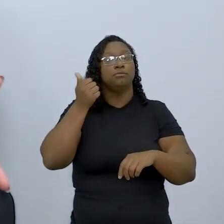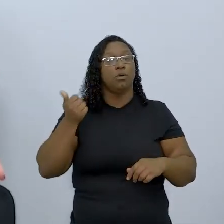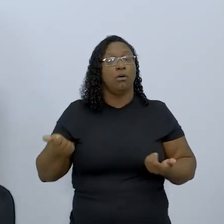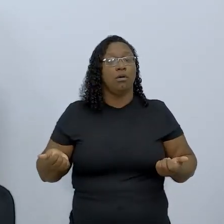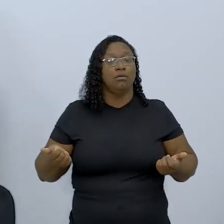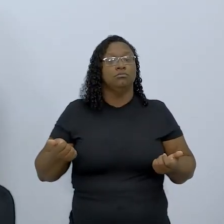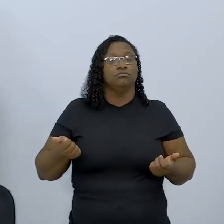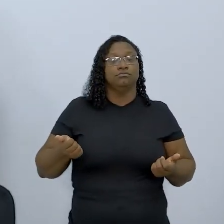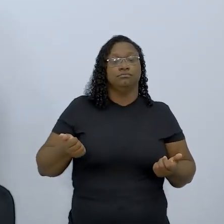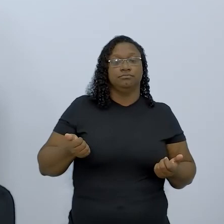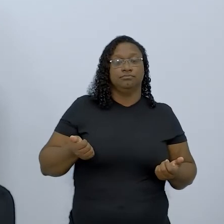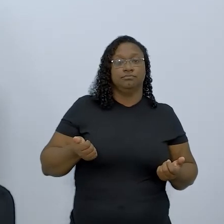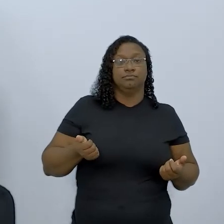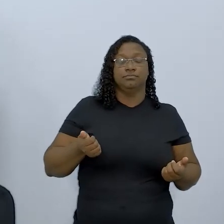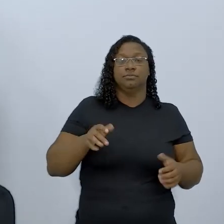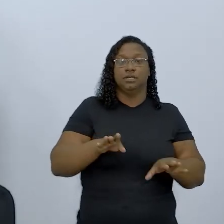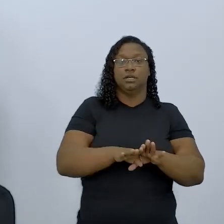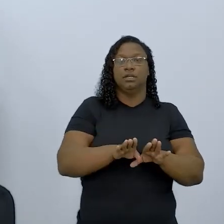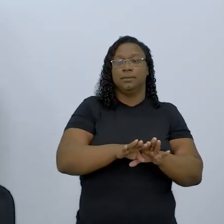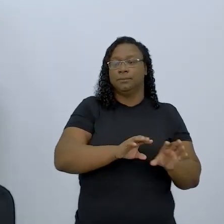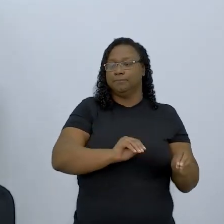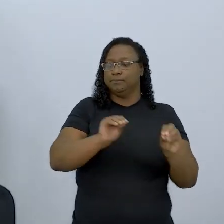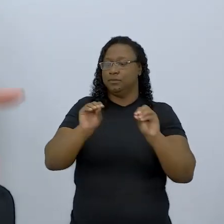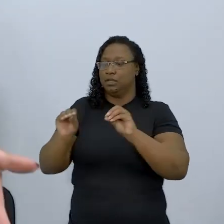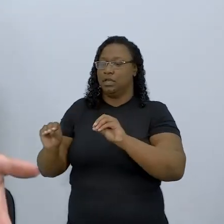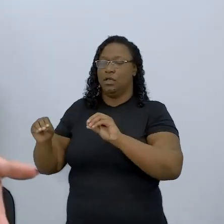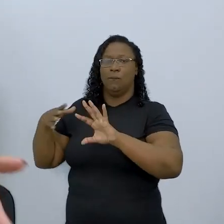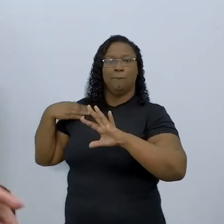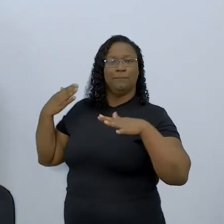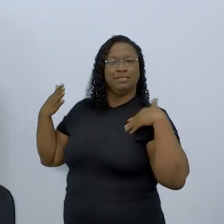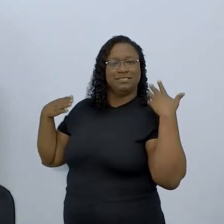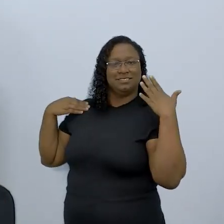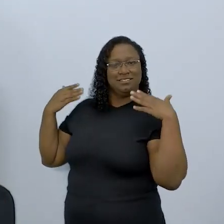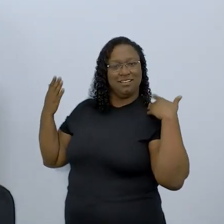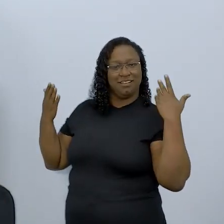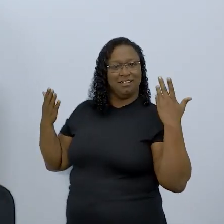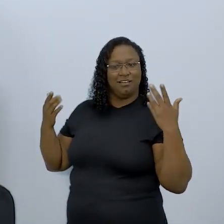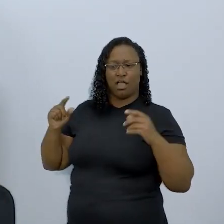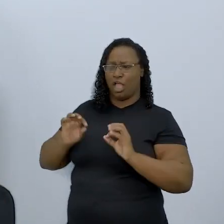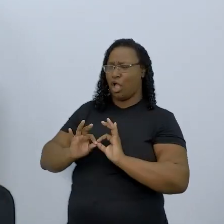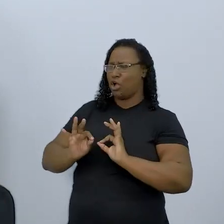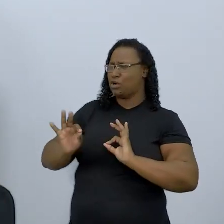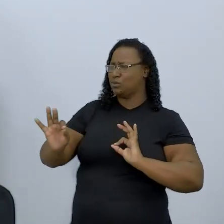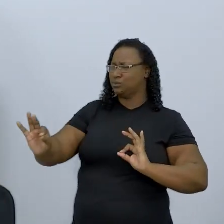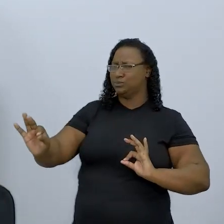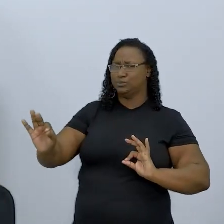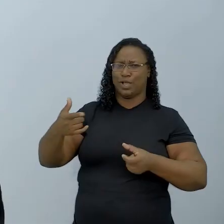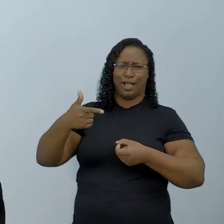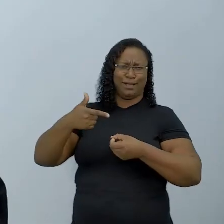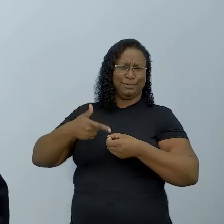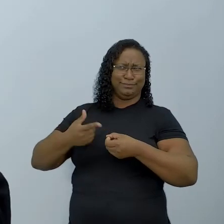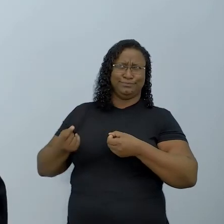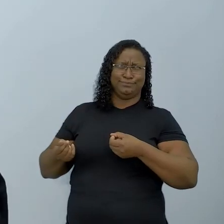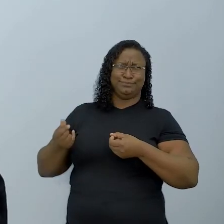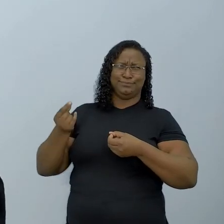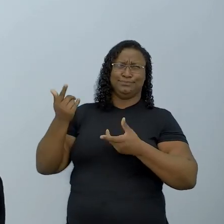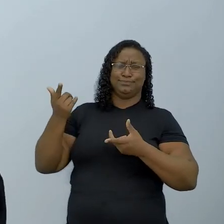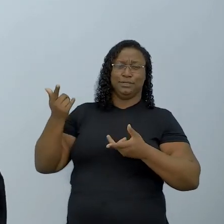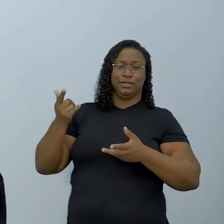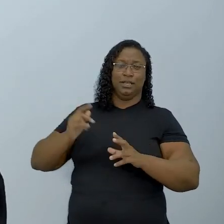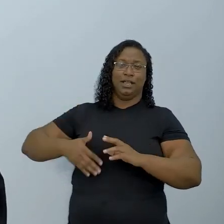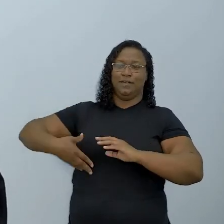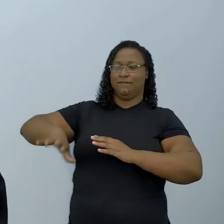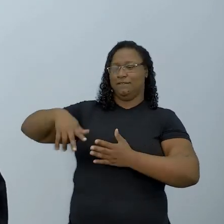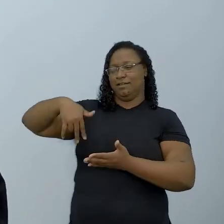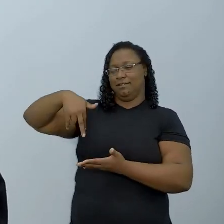crianças no parque, né? Sim. Porque também é bom entretenimento. É que tem, às vezes é mais tem saudável. O parque é meio longe, vai gastar gasolina. Às vezes a gasolina é mais cara, caminhar, então eu prefiro... Vai fazer